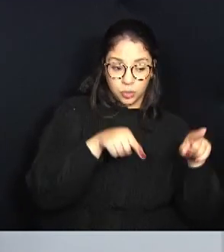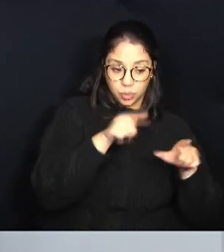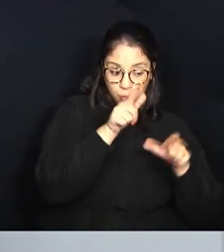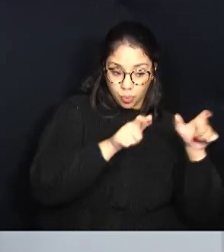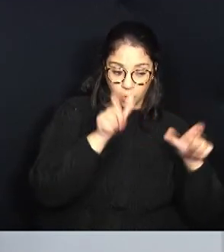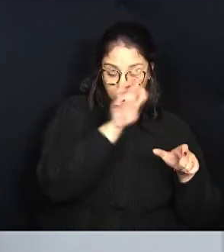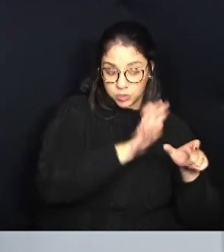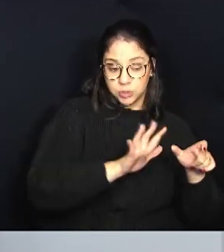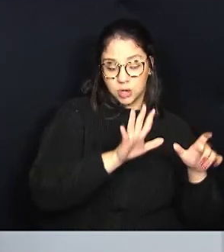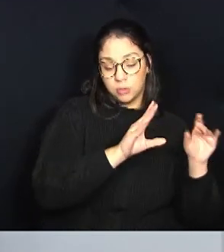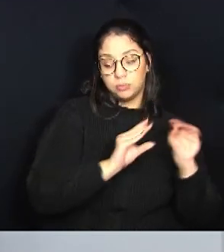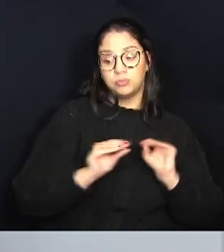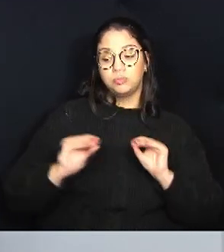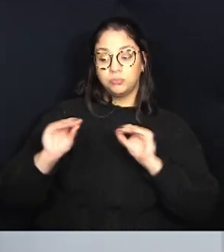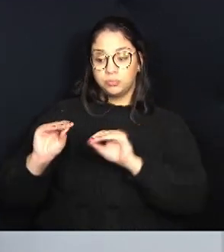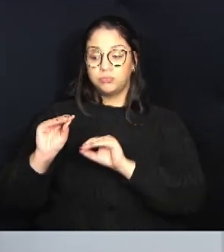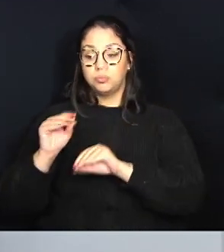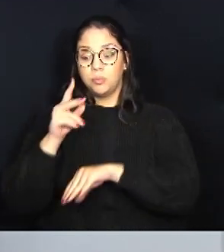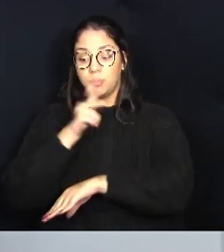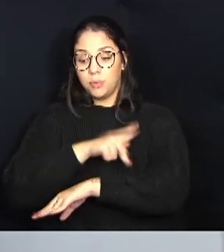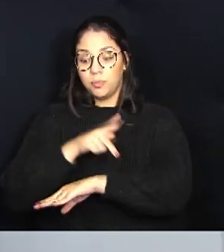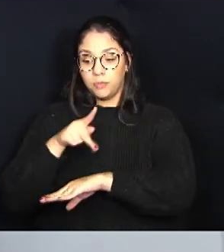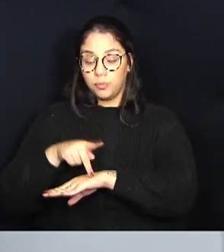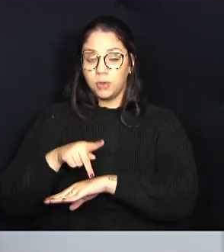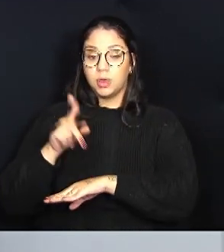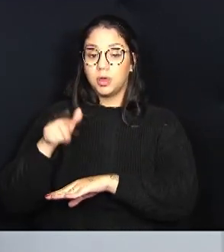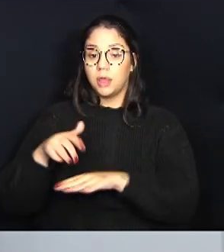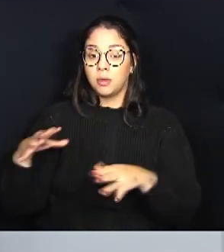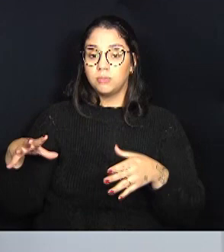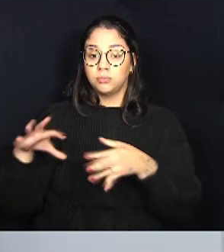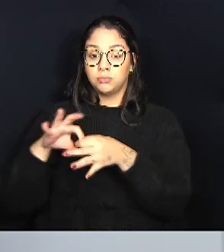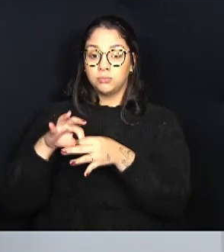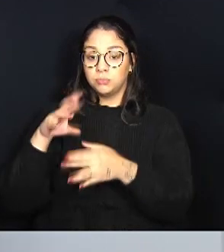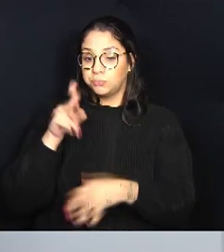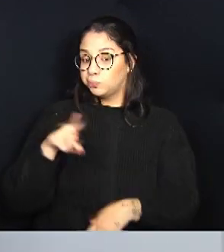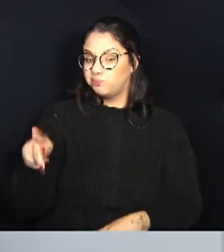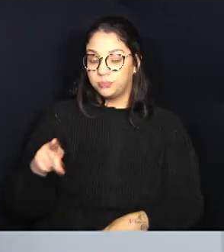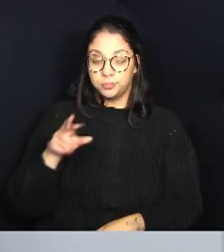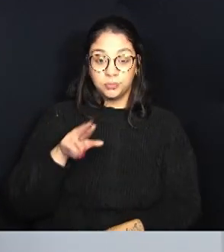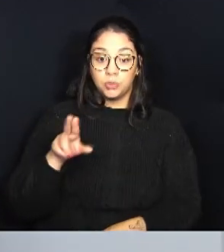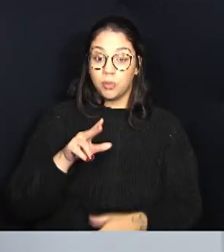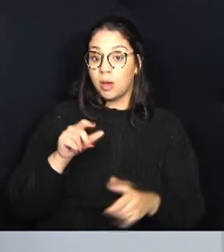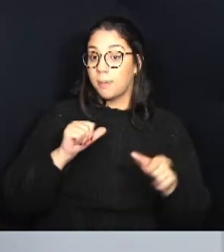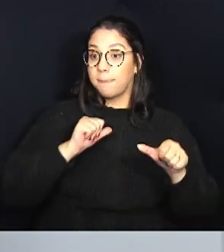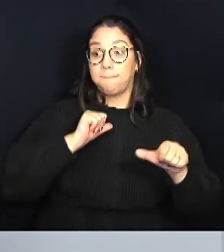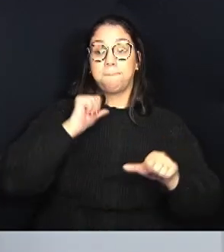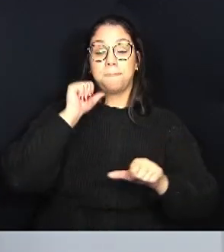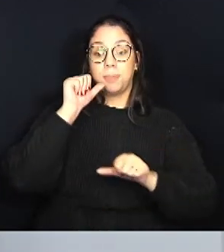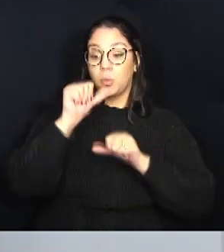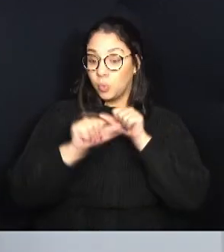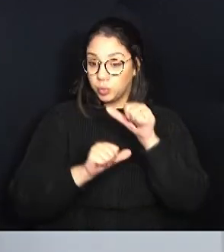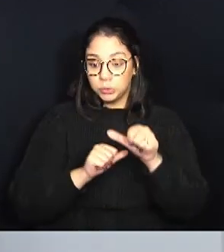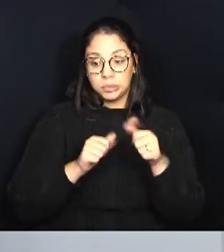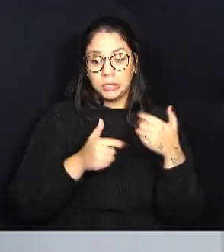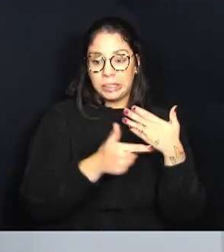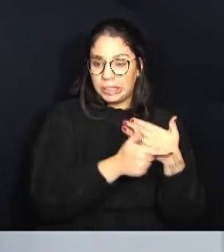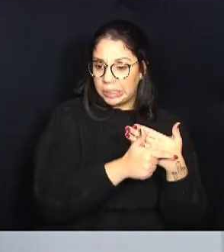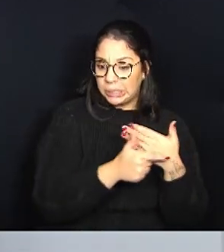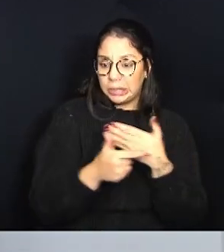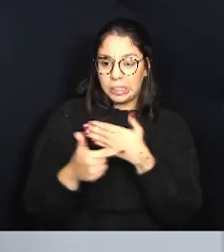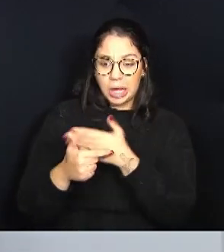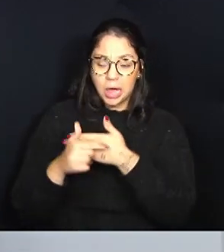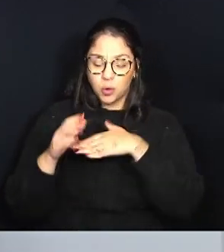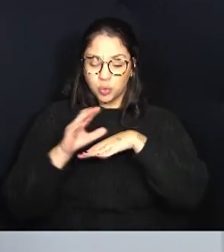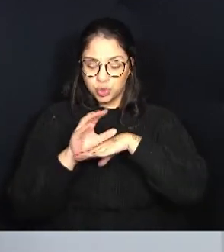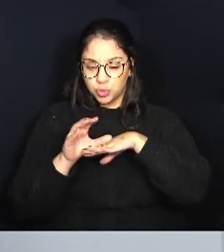para um quadro do magistério, como parte da classe docente. Não é uma transformação, uma transposição do cargo inconstitucional, é